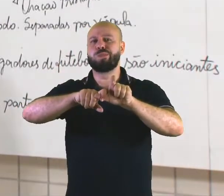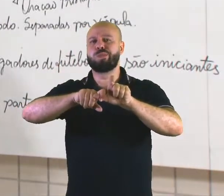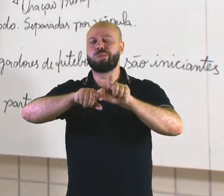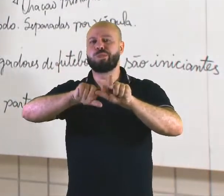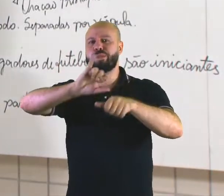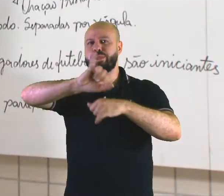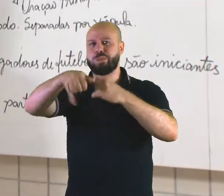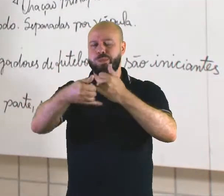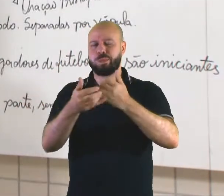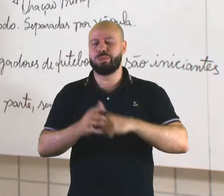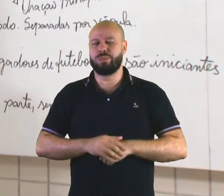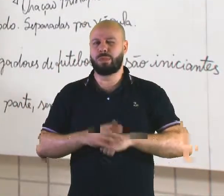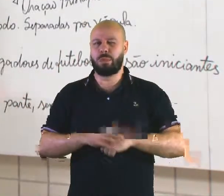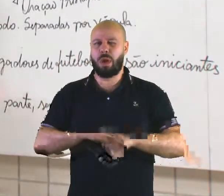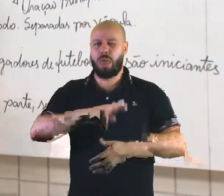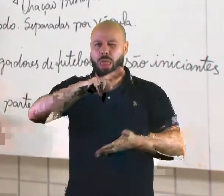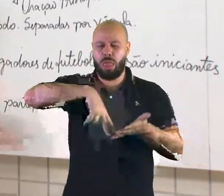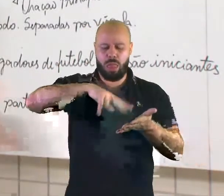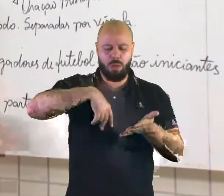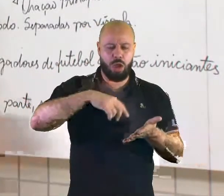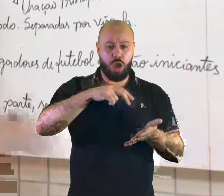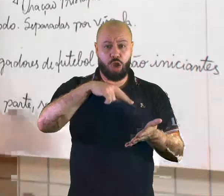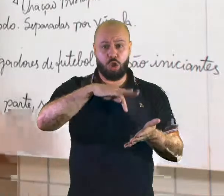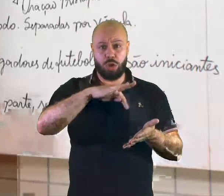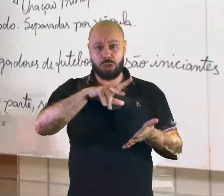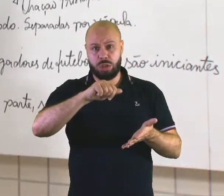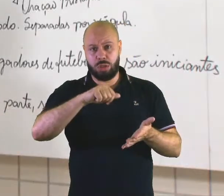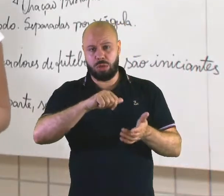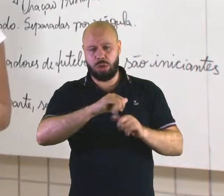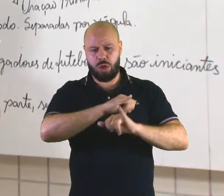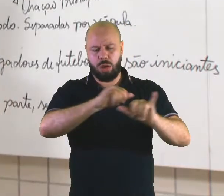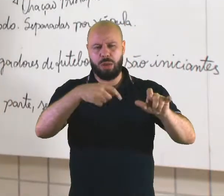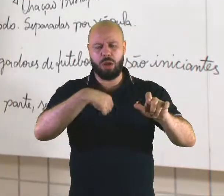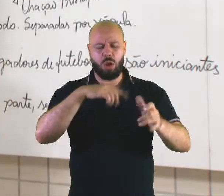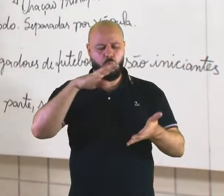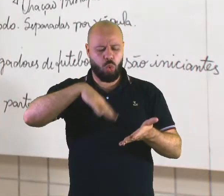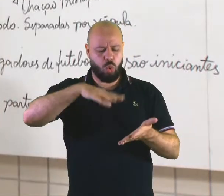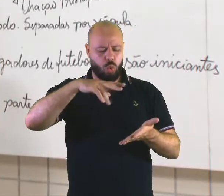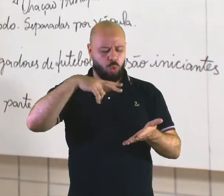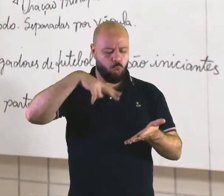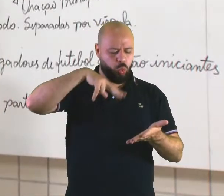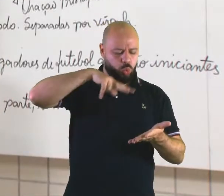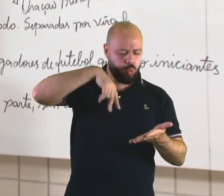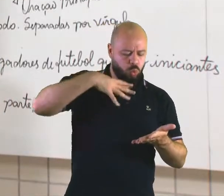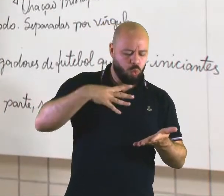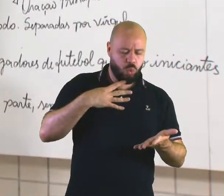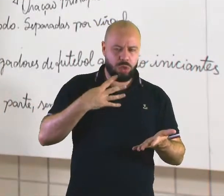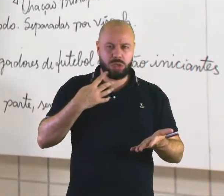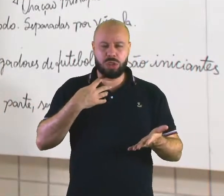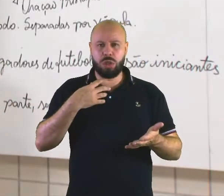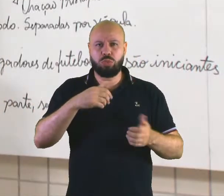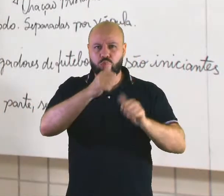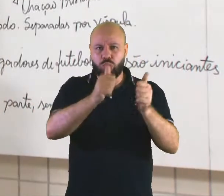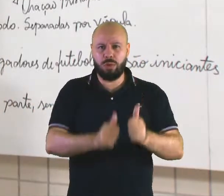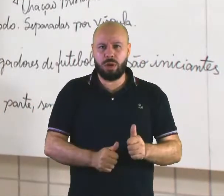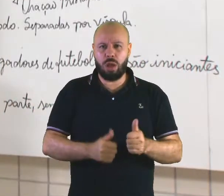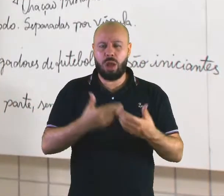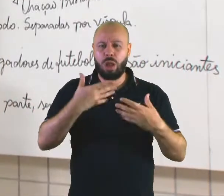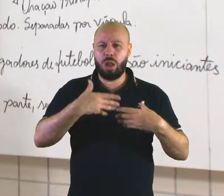ler uma notícia, fazer análise linguística dela, conhecer um pouquinho mais sobre esse texto, a notícia,